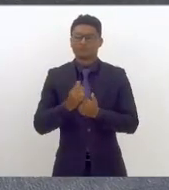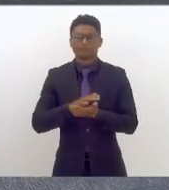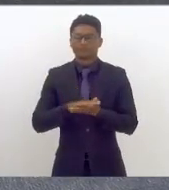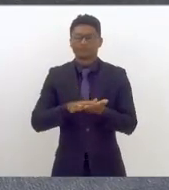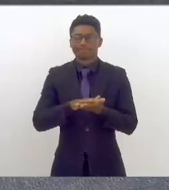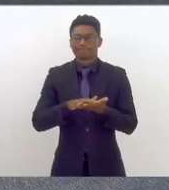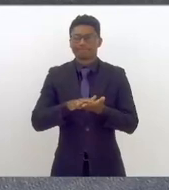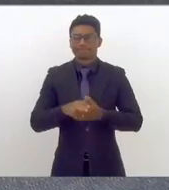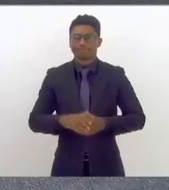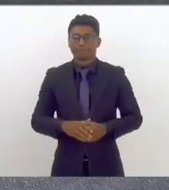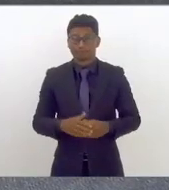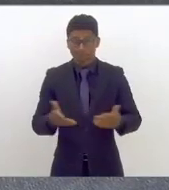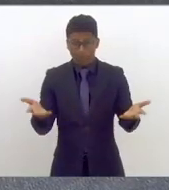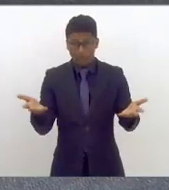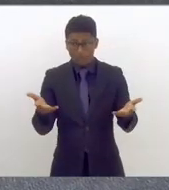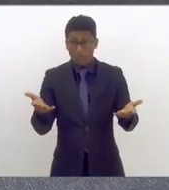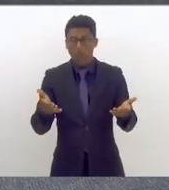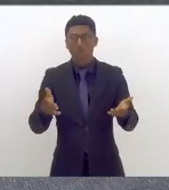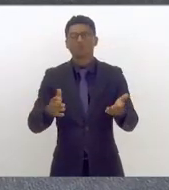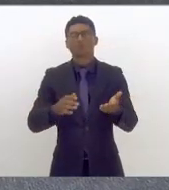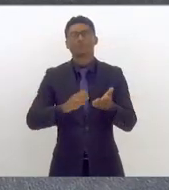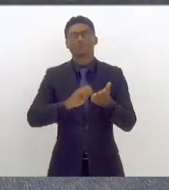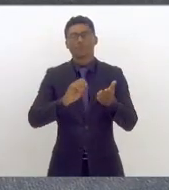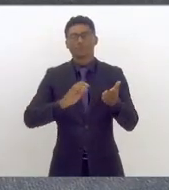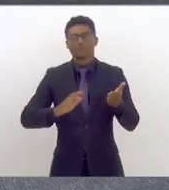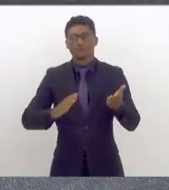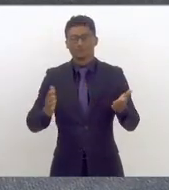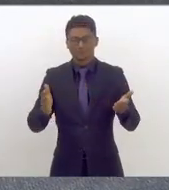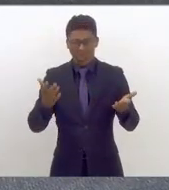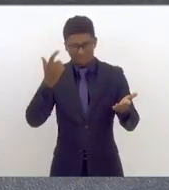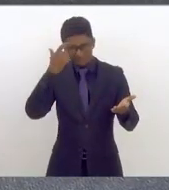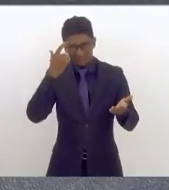a atividade de hoje foi muito importante e